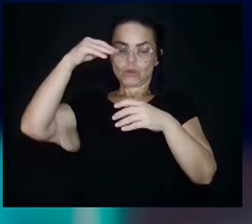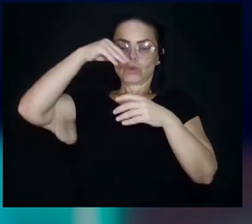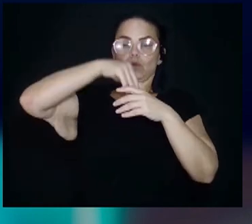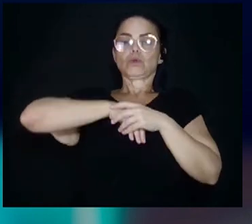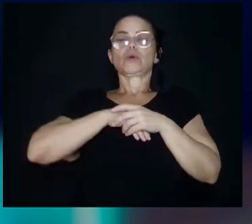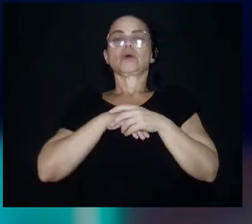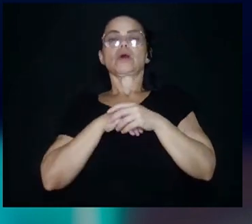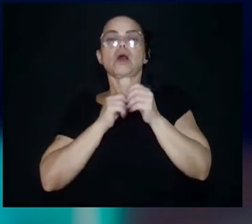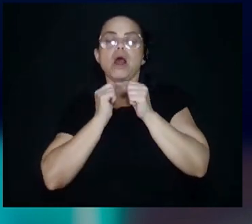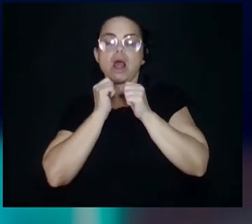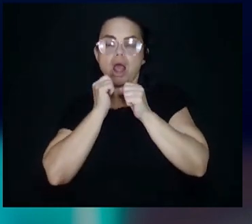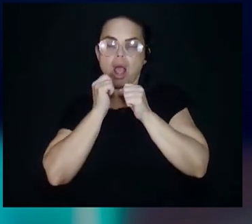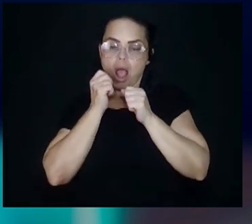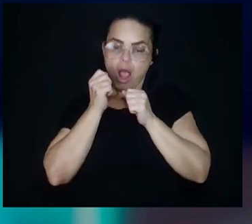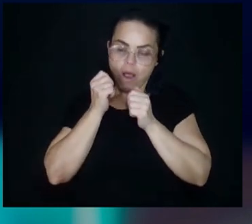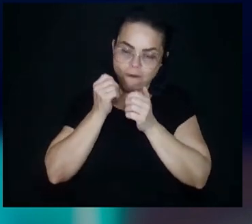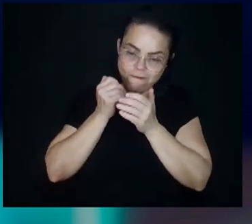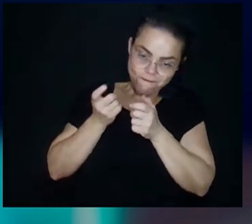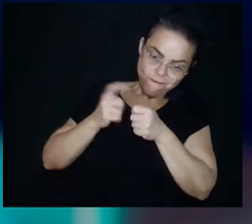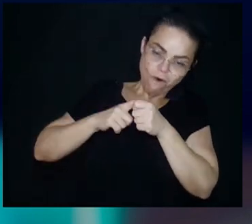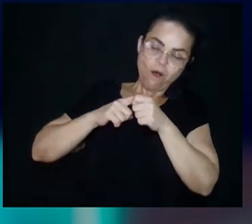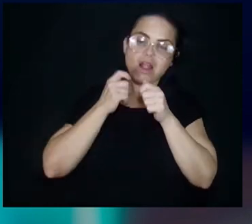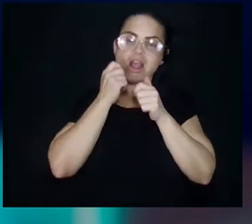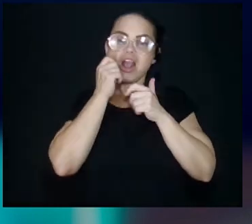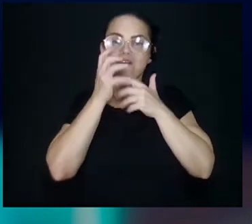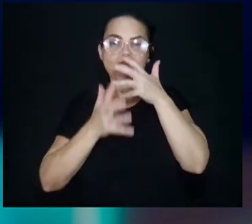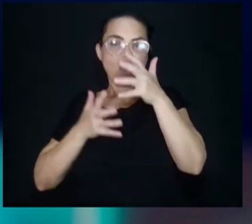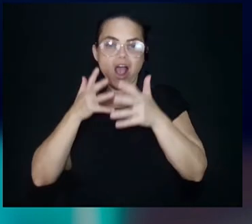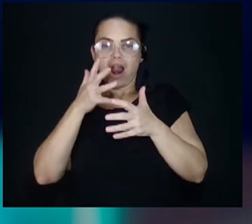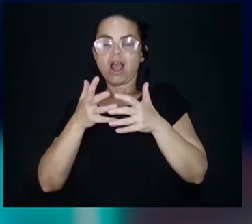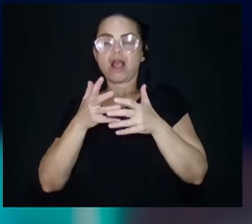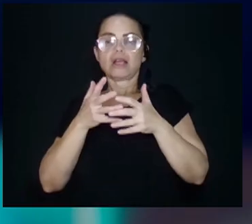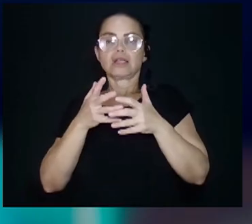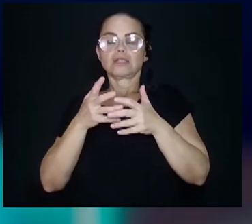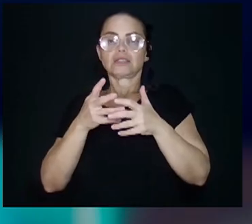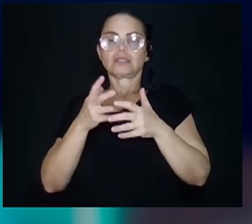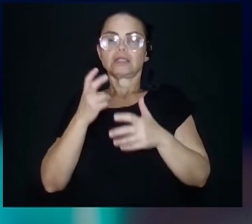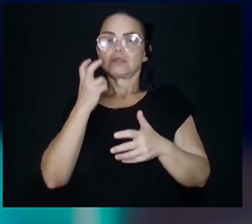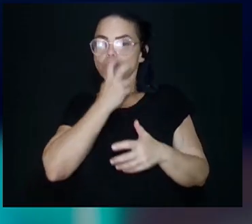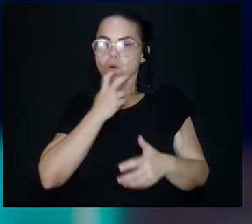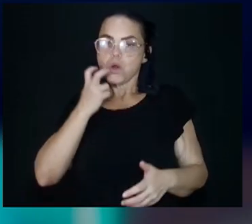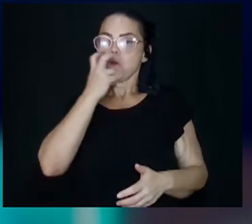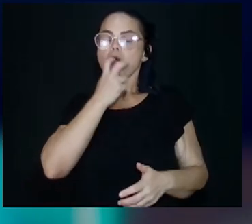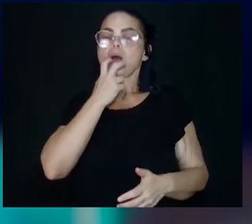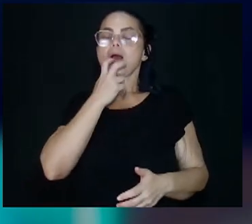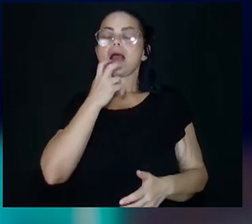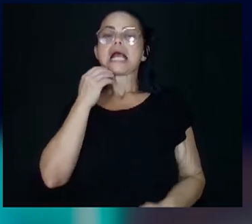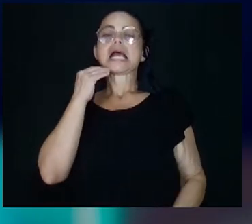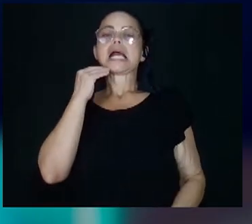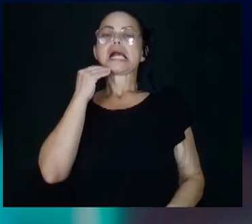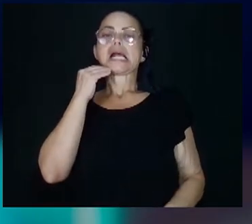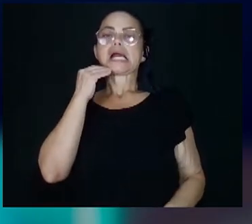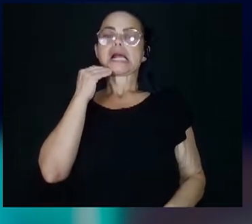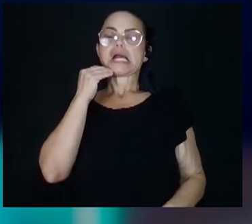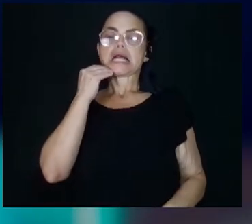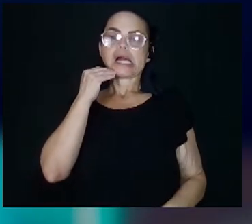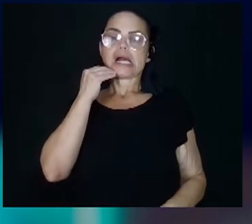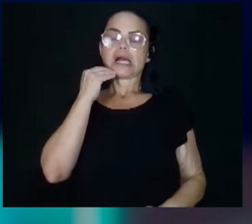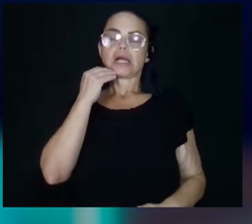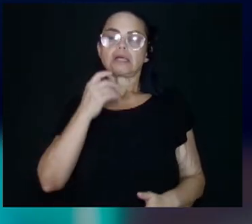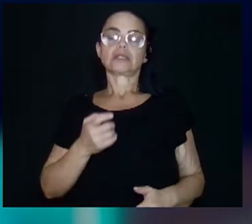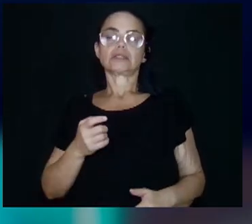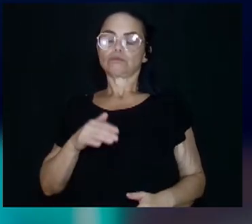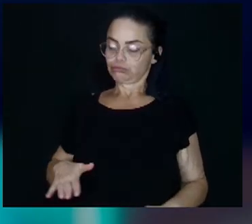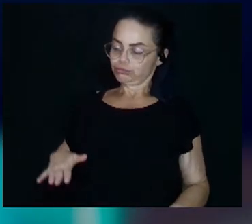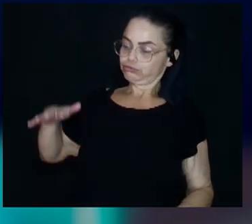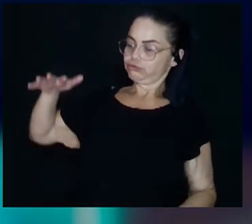assim. Mas eu tenho uma criança que vai para a persistência na vida adulta. Bom, mas e essas 4 que têm a remissão? O